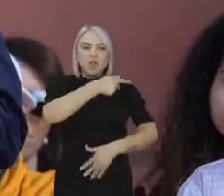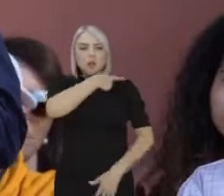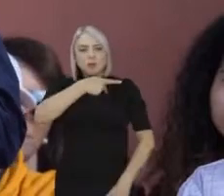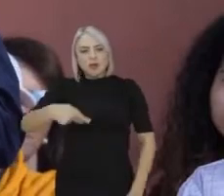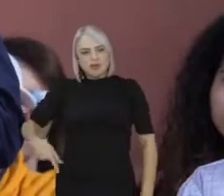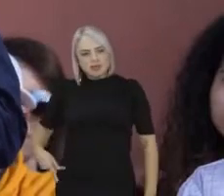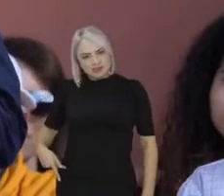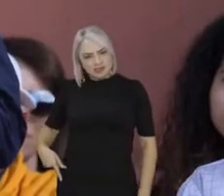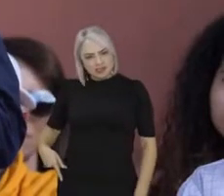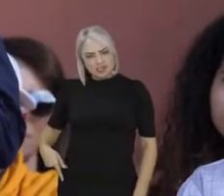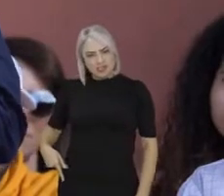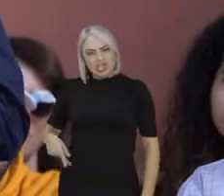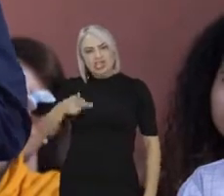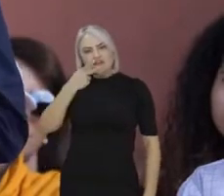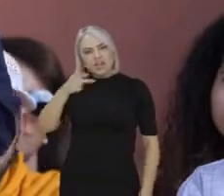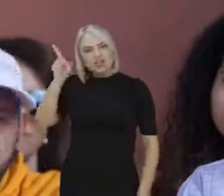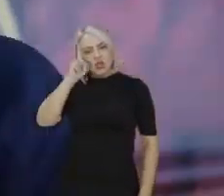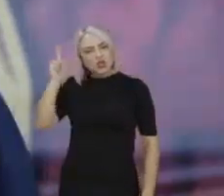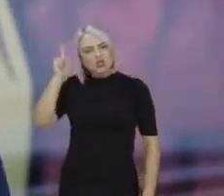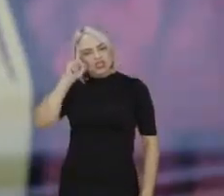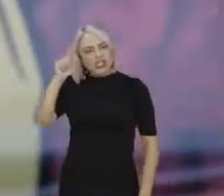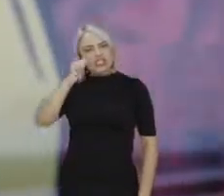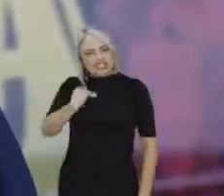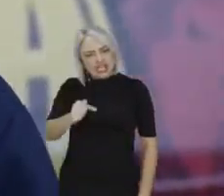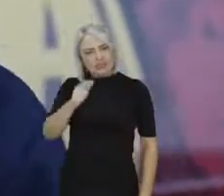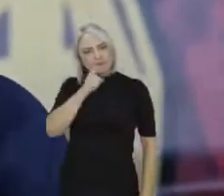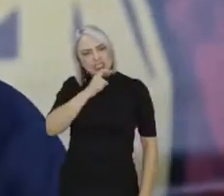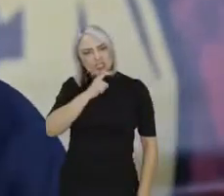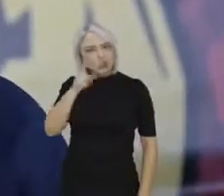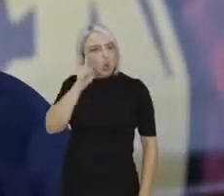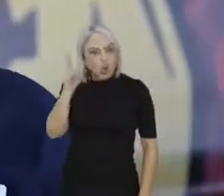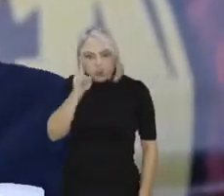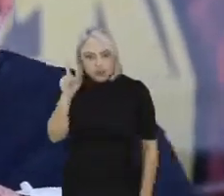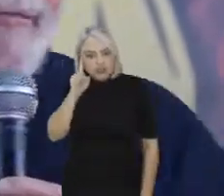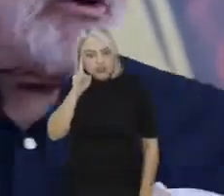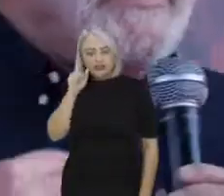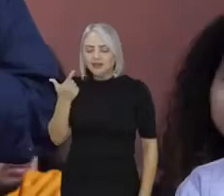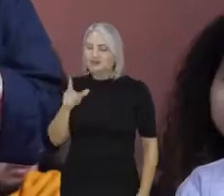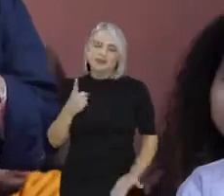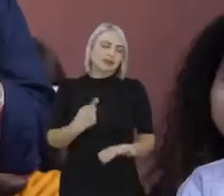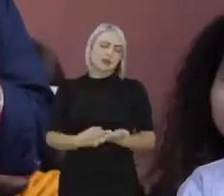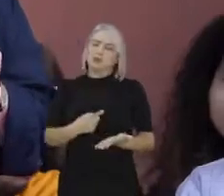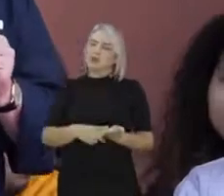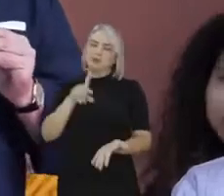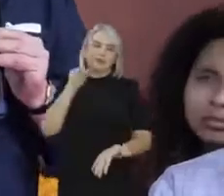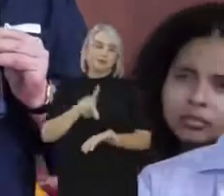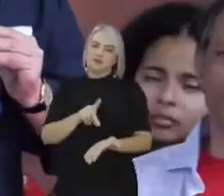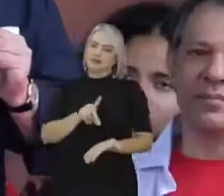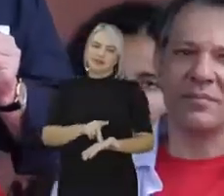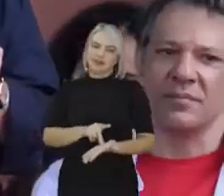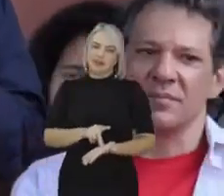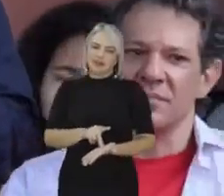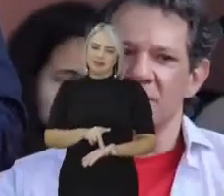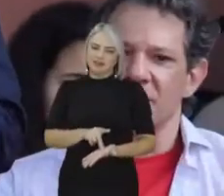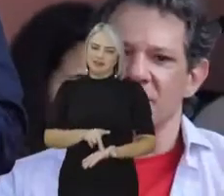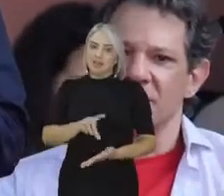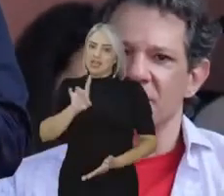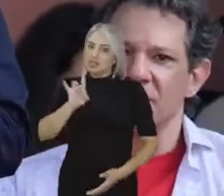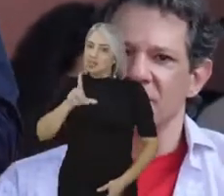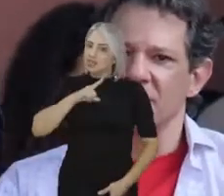dia. Ele não tem nenhum compromisso com a verdade. Sabe o que ele tem? É um compromisso de